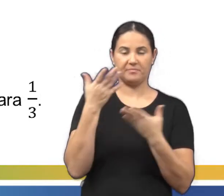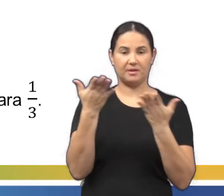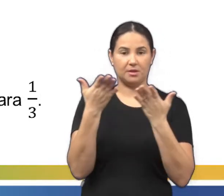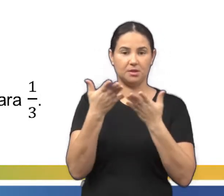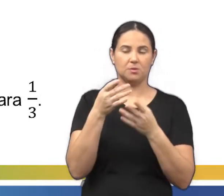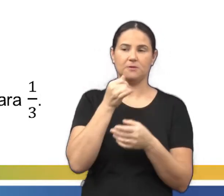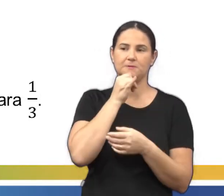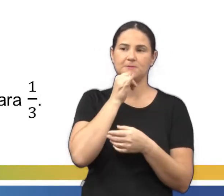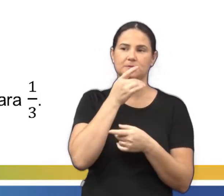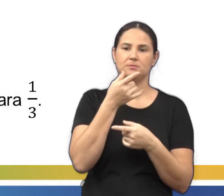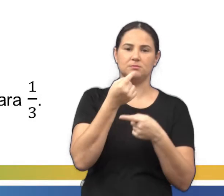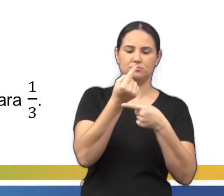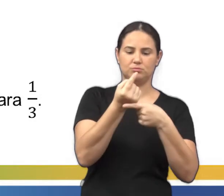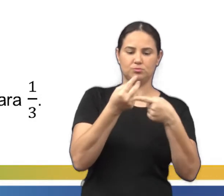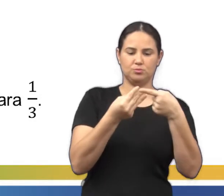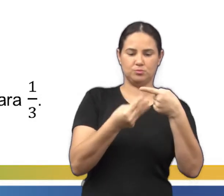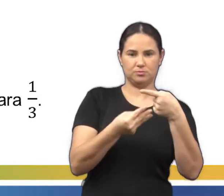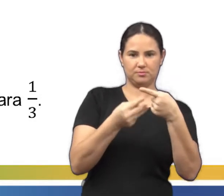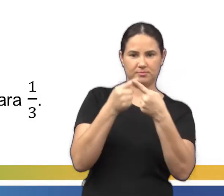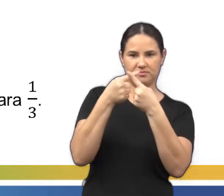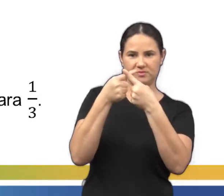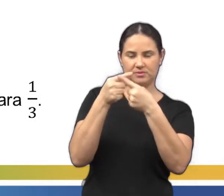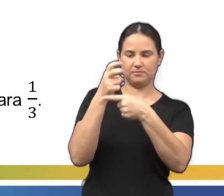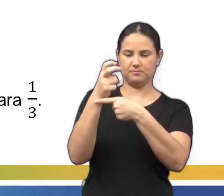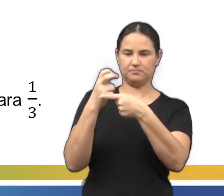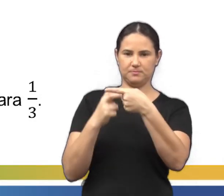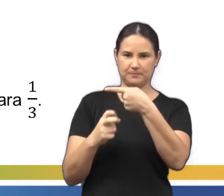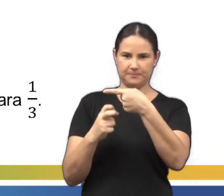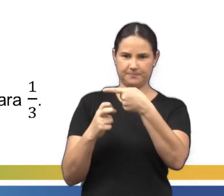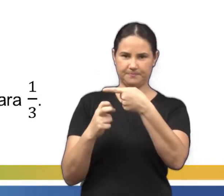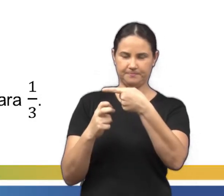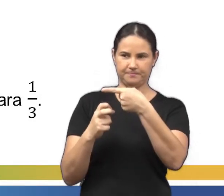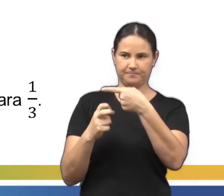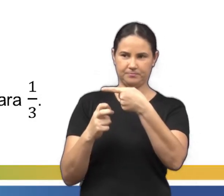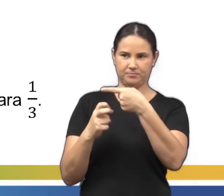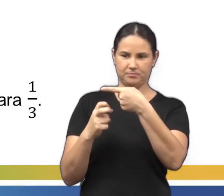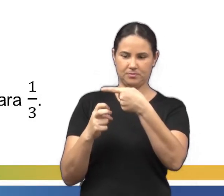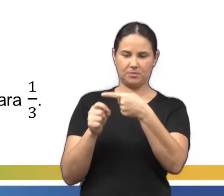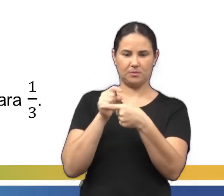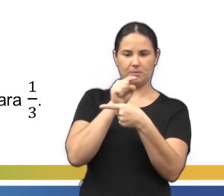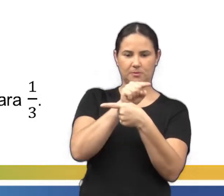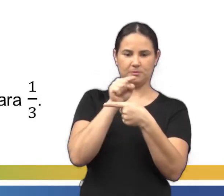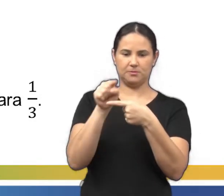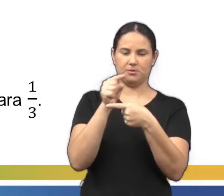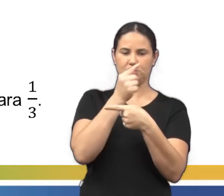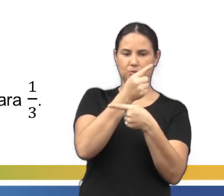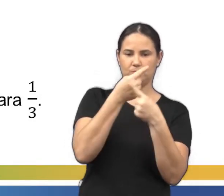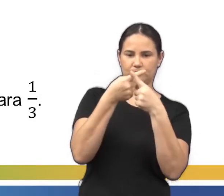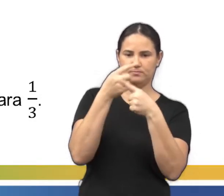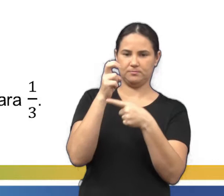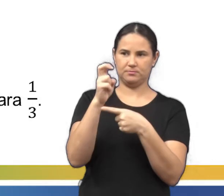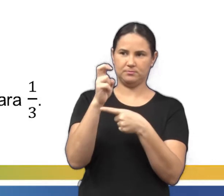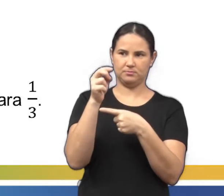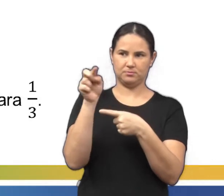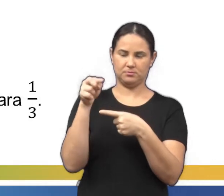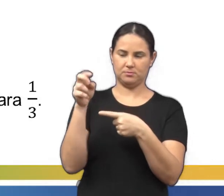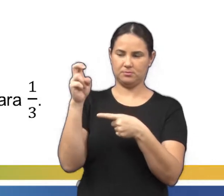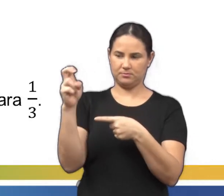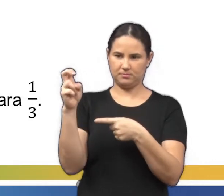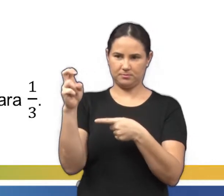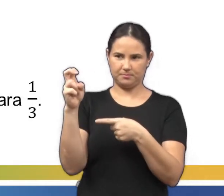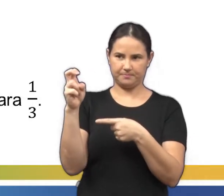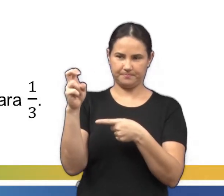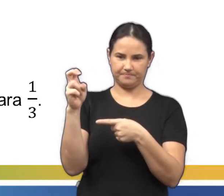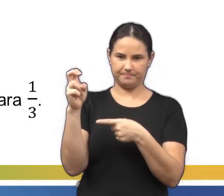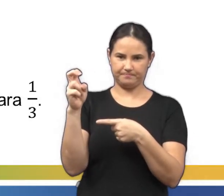e o denominador por 5. Então, 1 terço multiplicado por 5 no numerador e por 5 no denominador vai ficar assim,